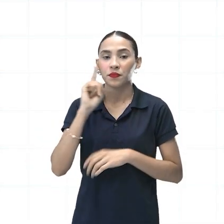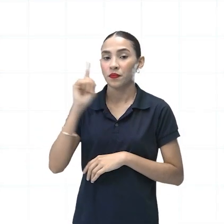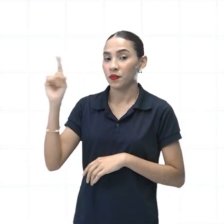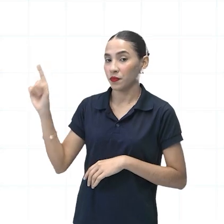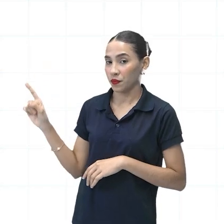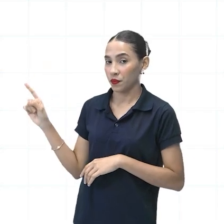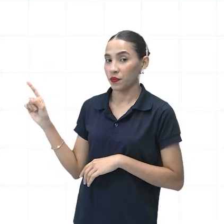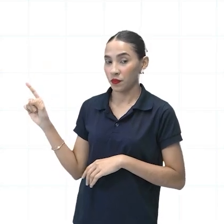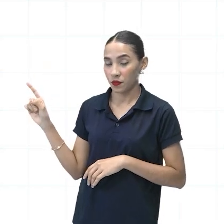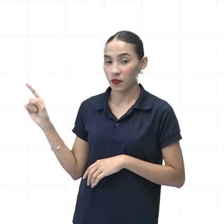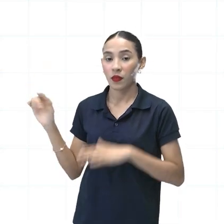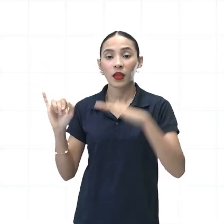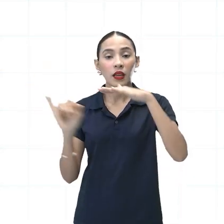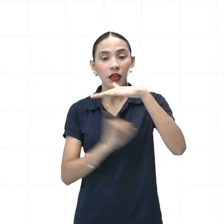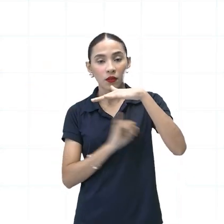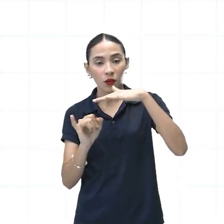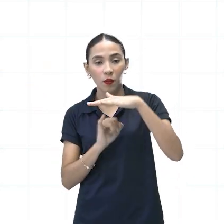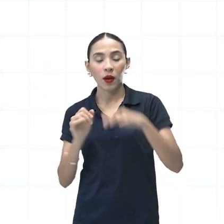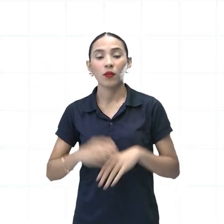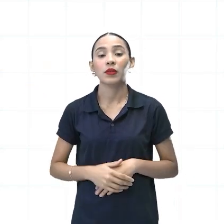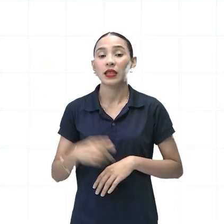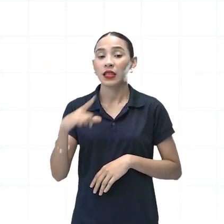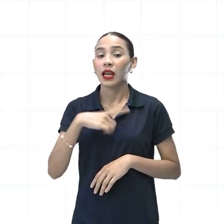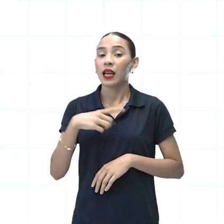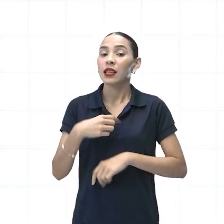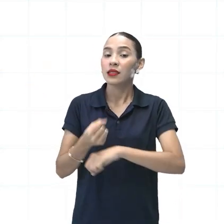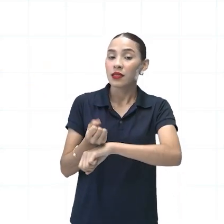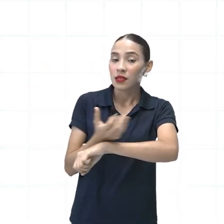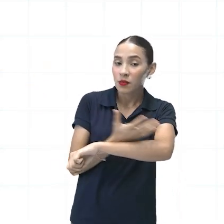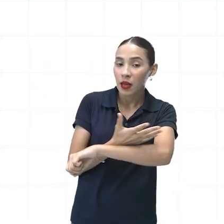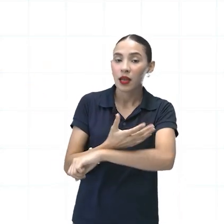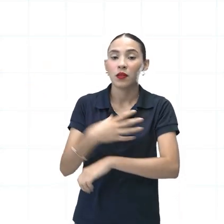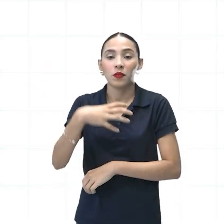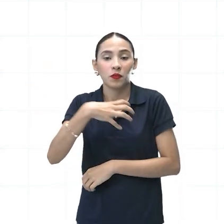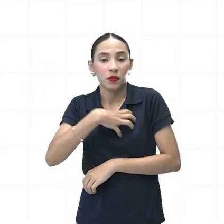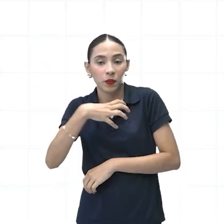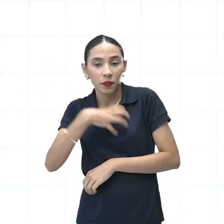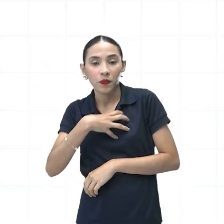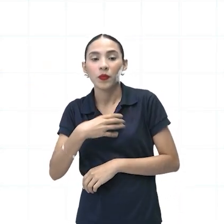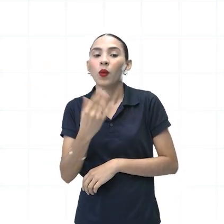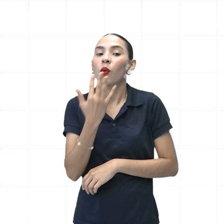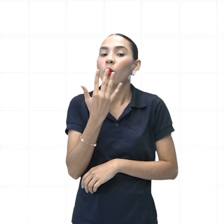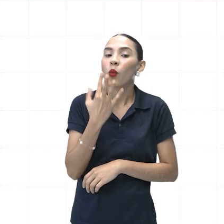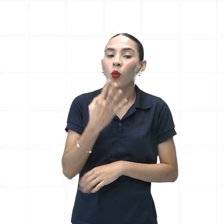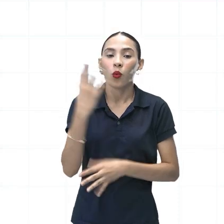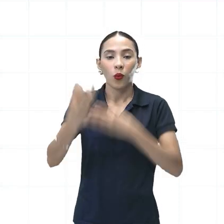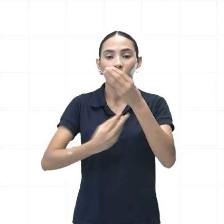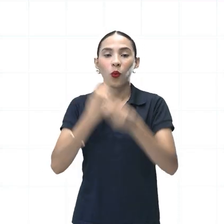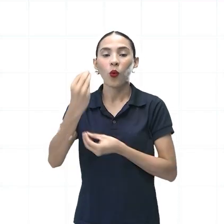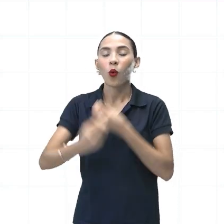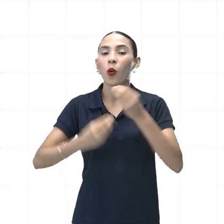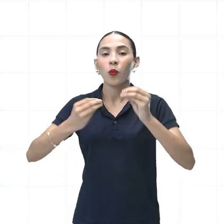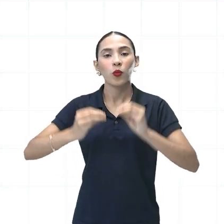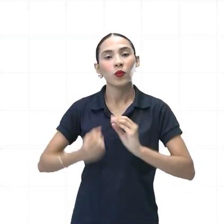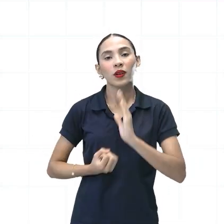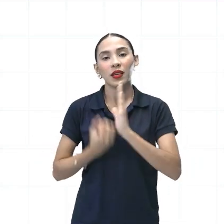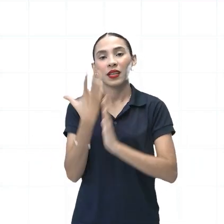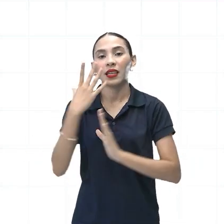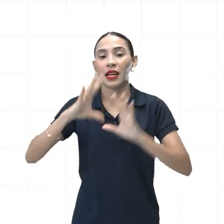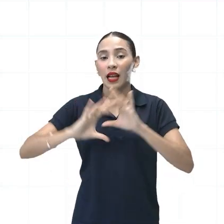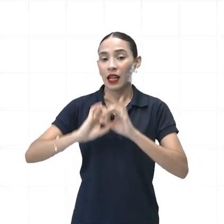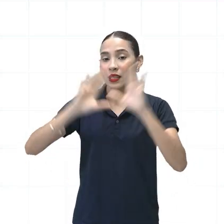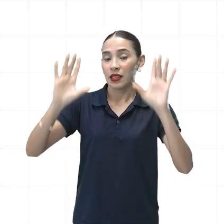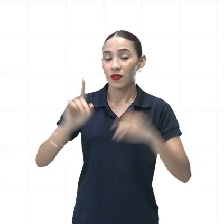ver? Predominam os sentimentos e emoções, as cores e as formas são criadas livremente.